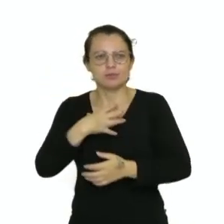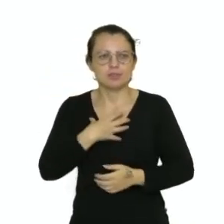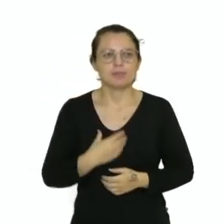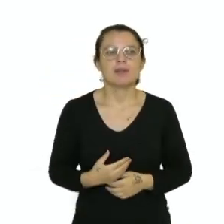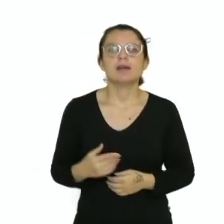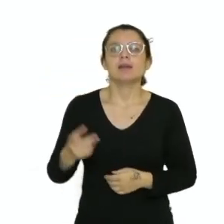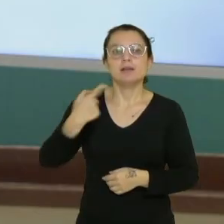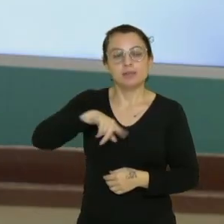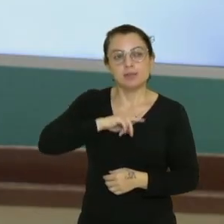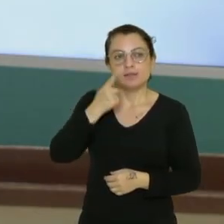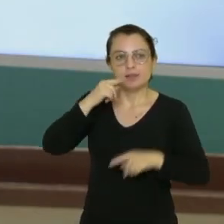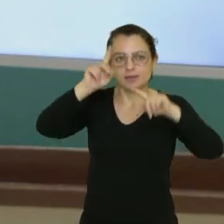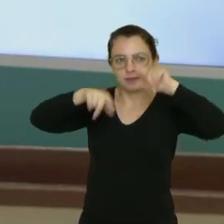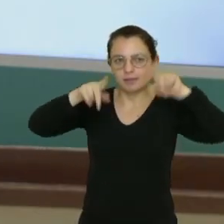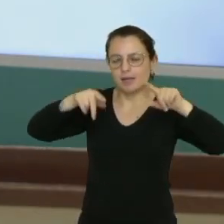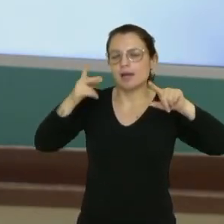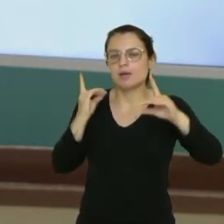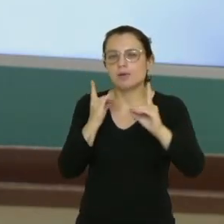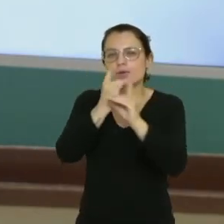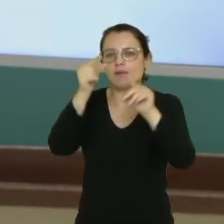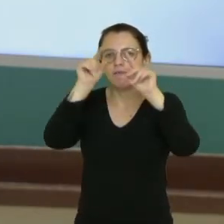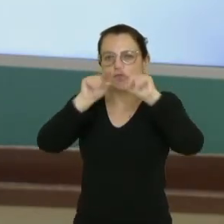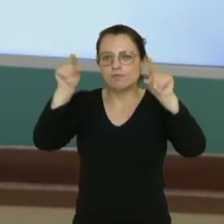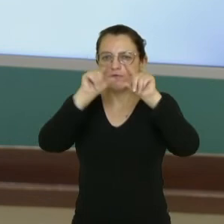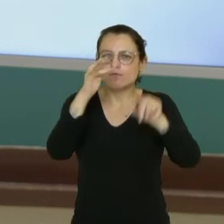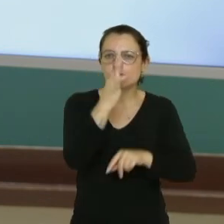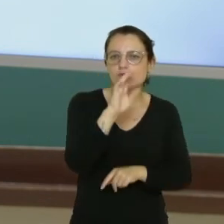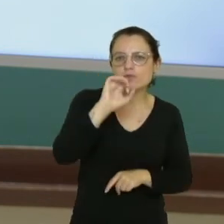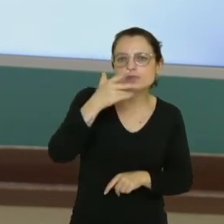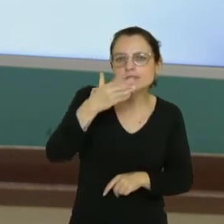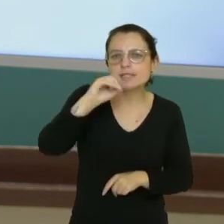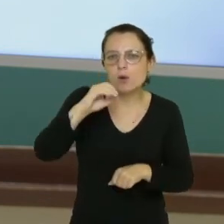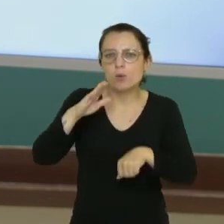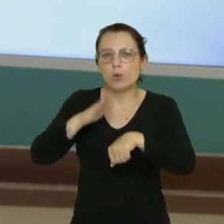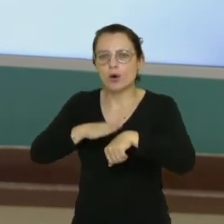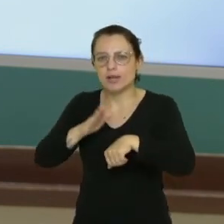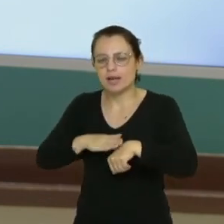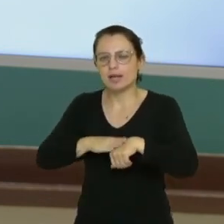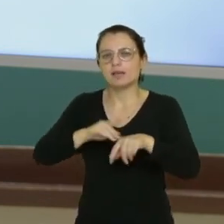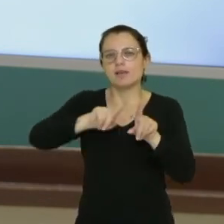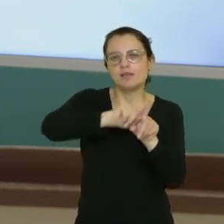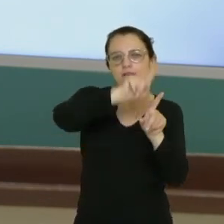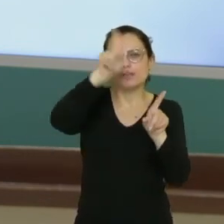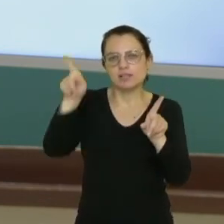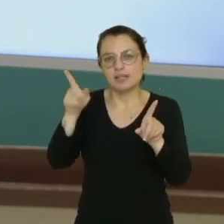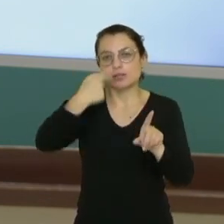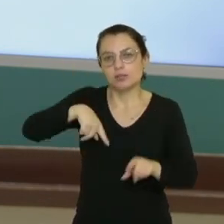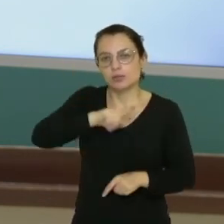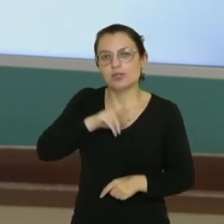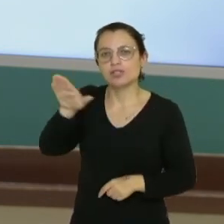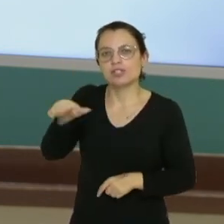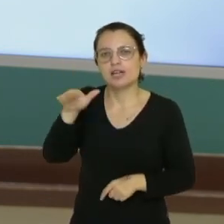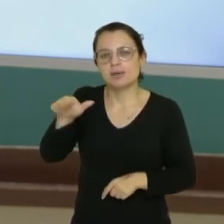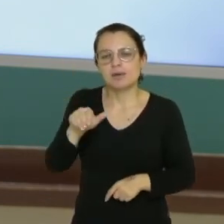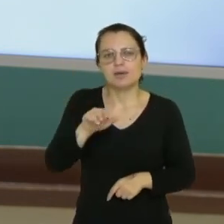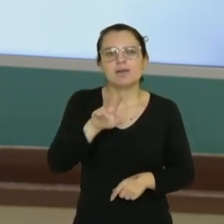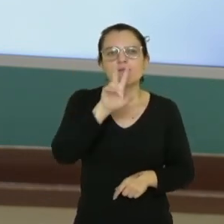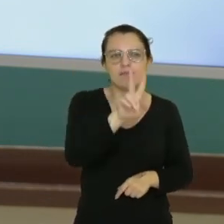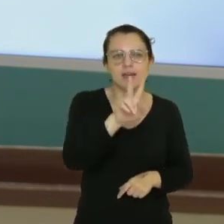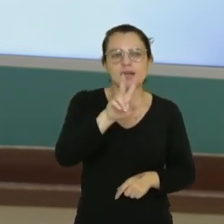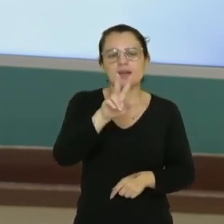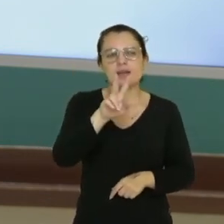delinear E chegamos na expressão é chamada a função horária da velocidade que é chamada de